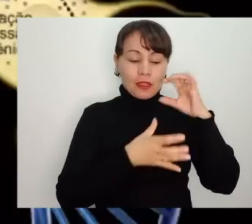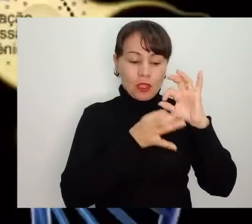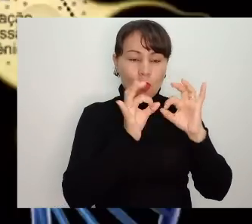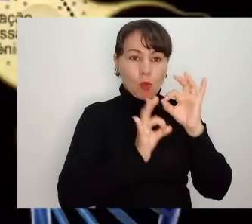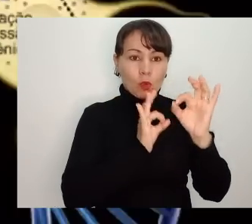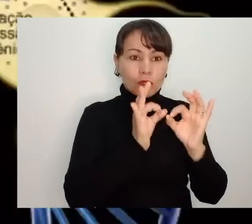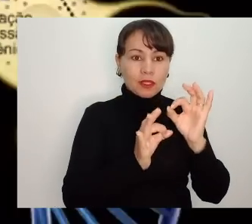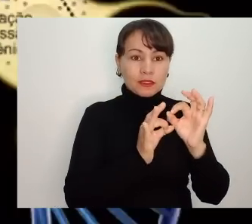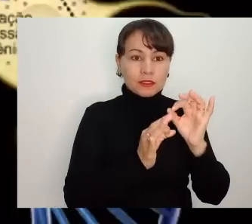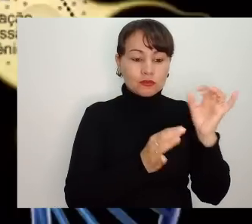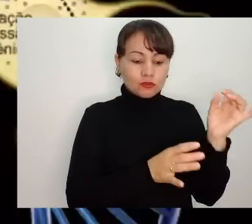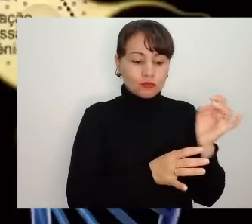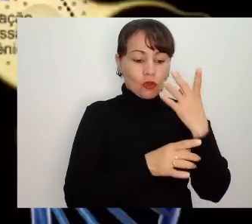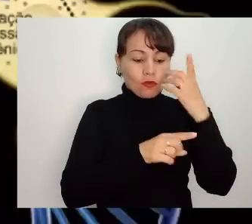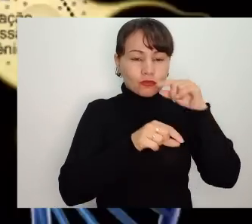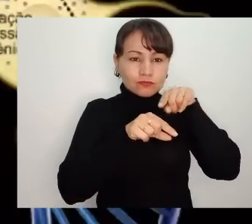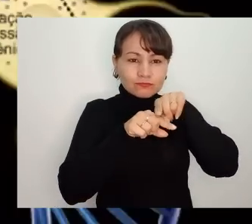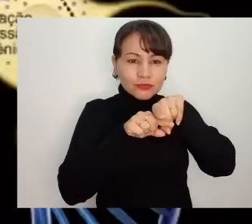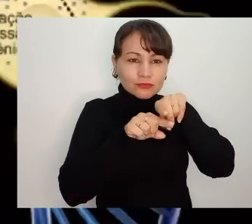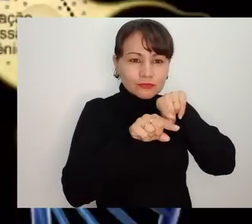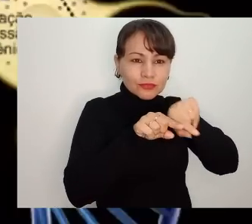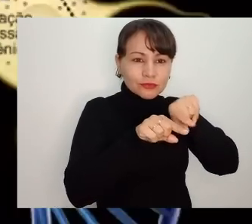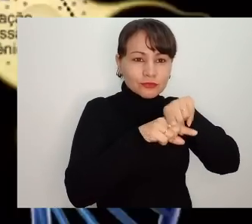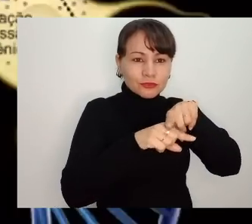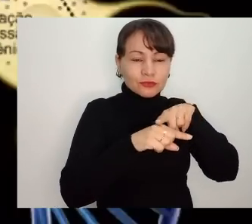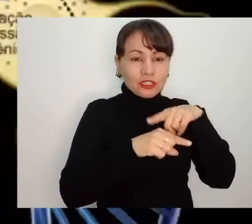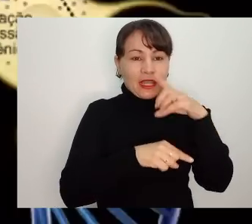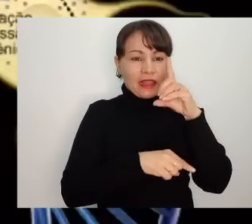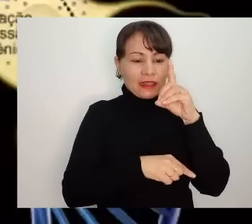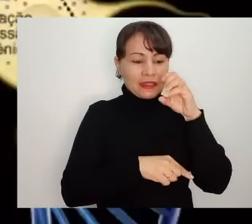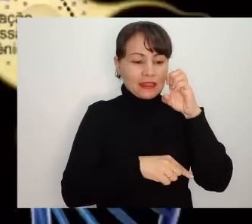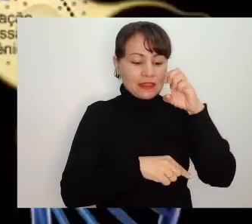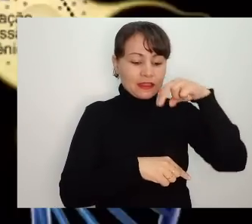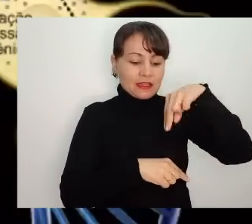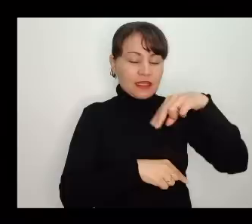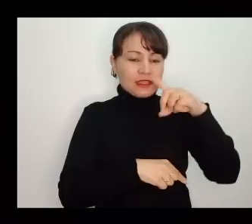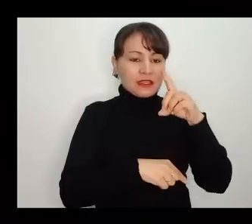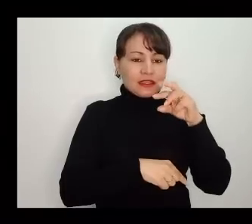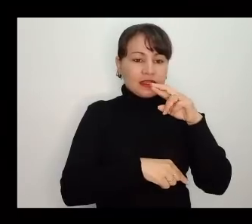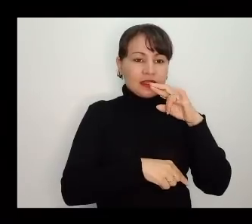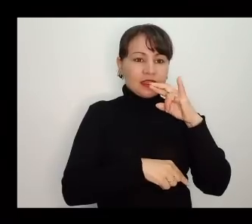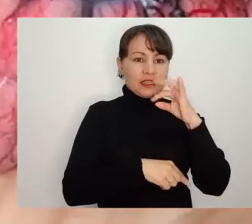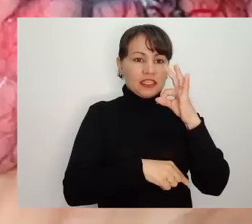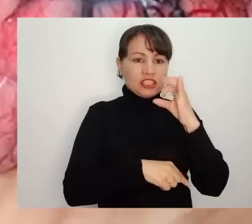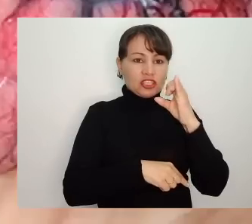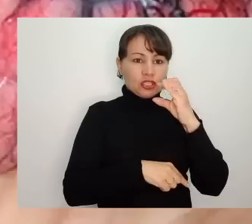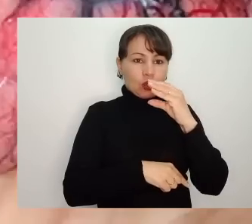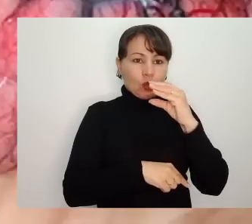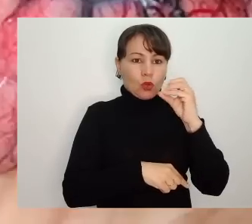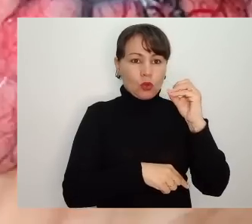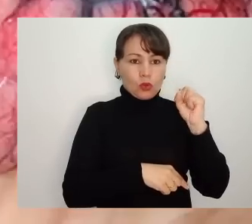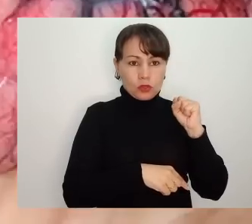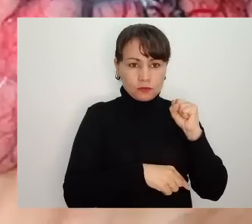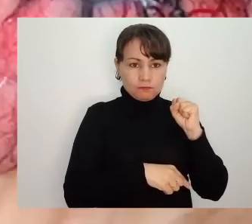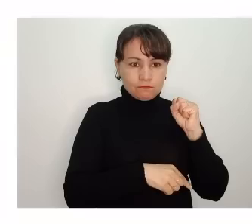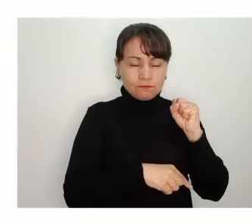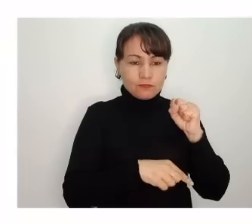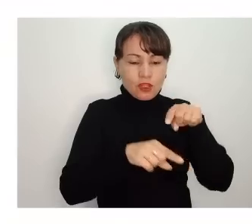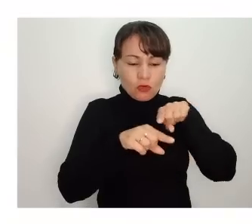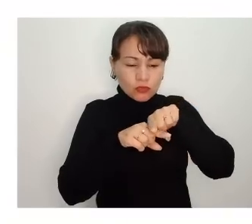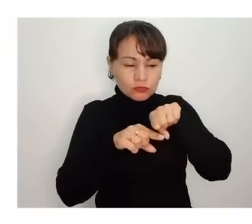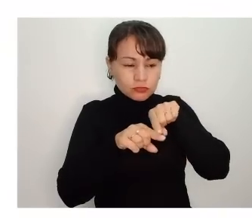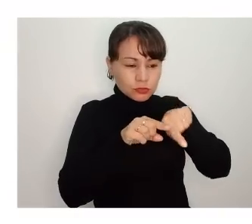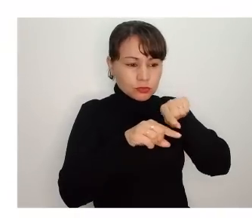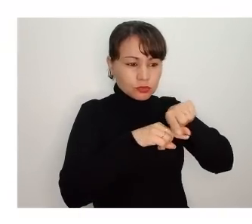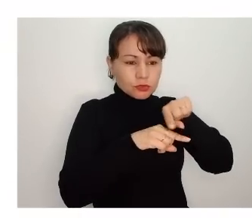aumento da formação de um novo espinho dendrítico, como a gente viu aqui nas células anteriormente, que elas são formadas